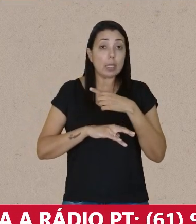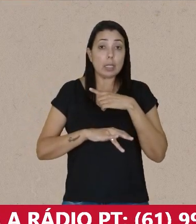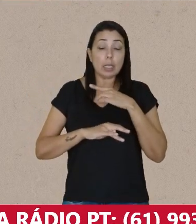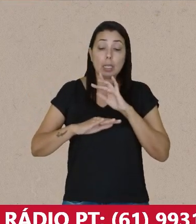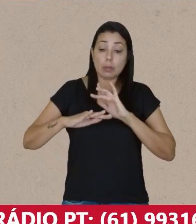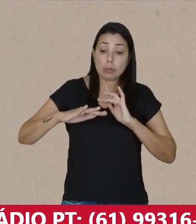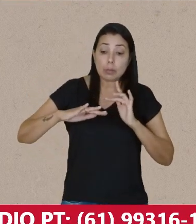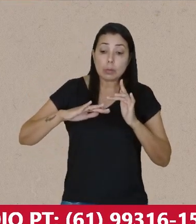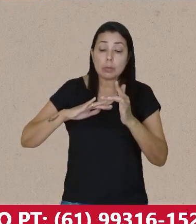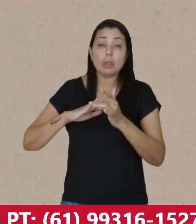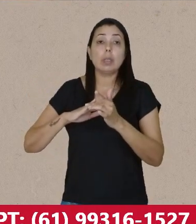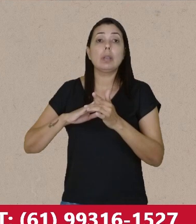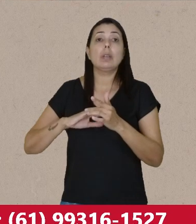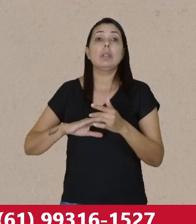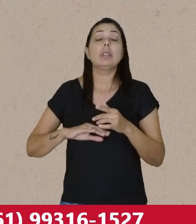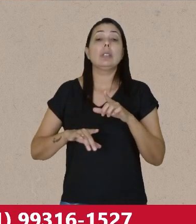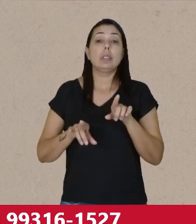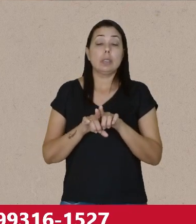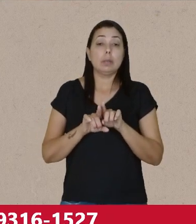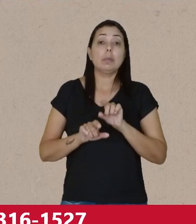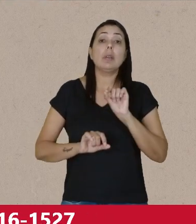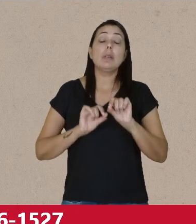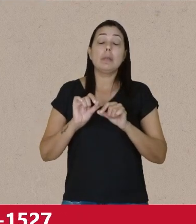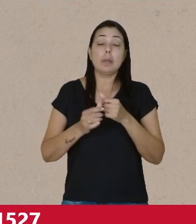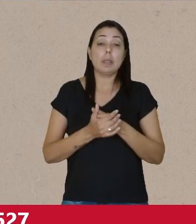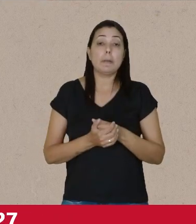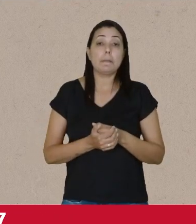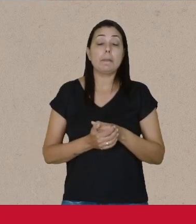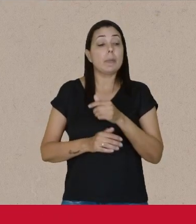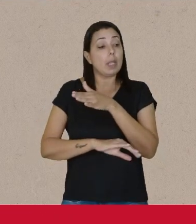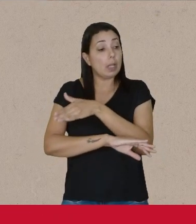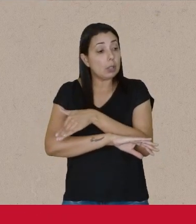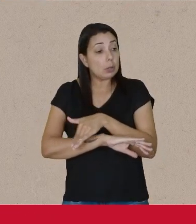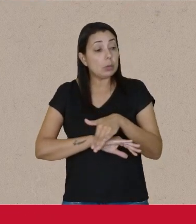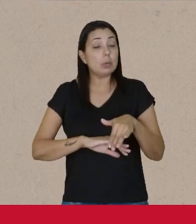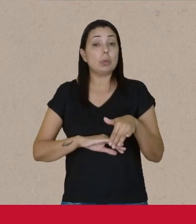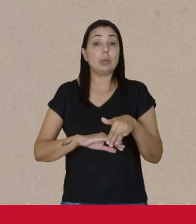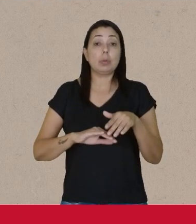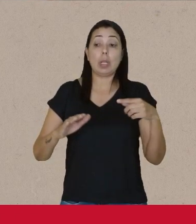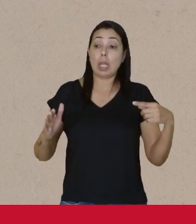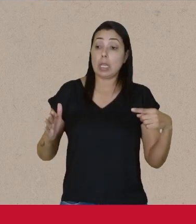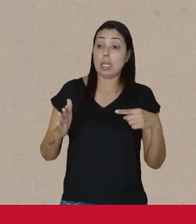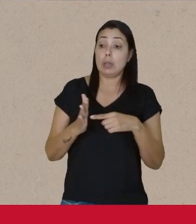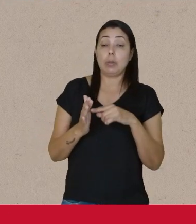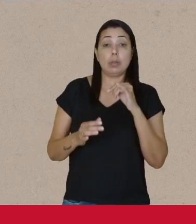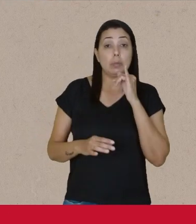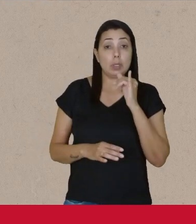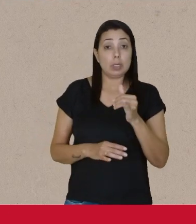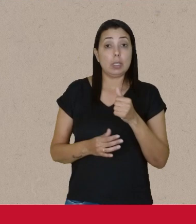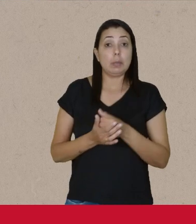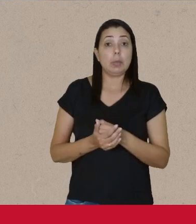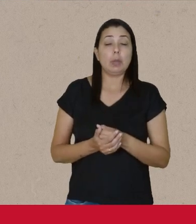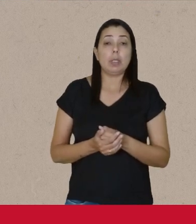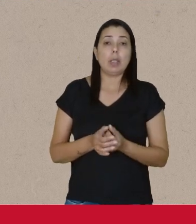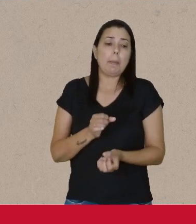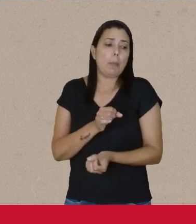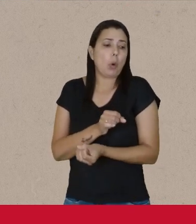redes sociais e tomaram também as ruas, né? A denúncia, por exemplo, da